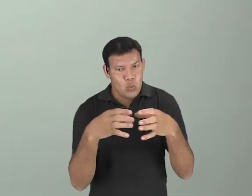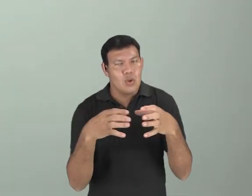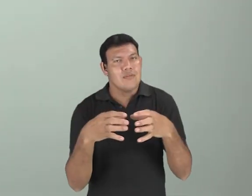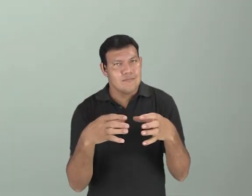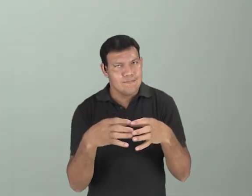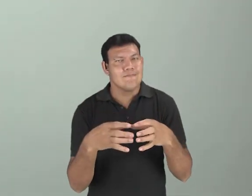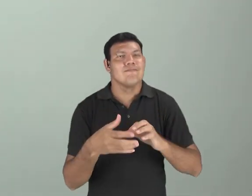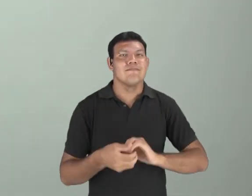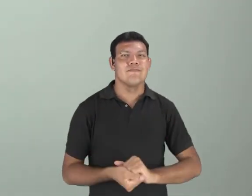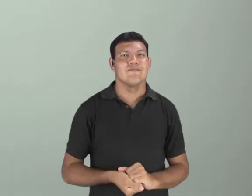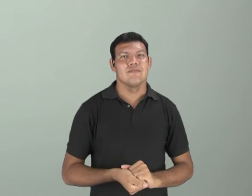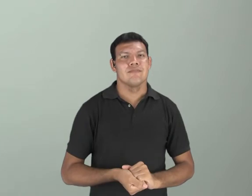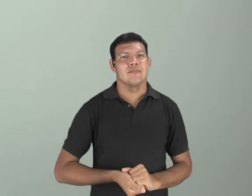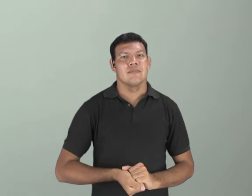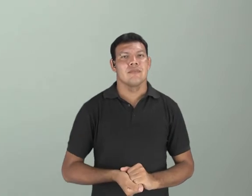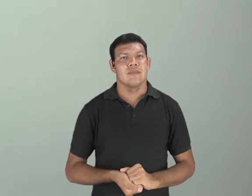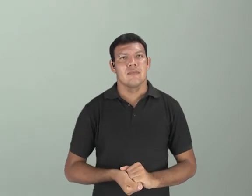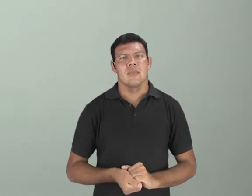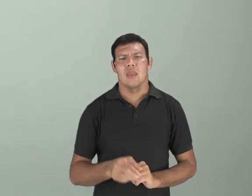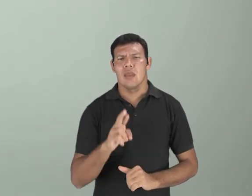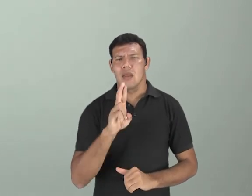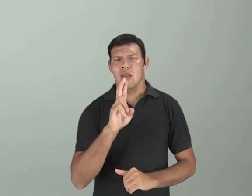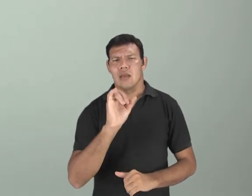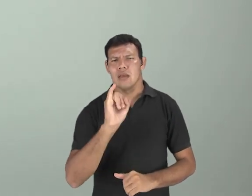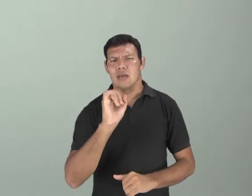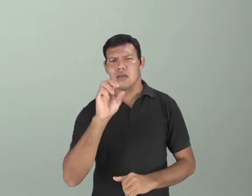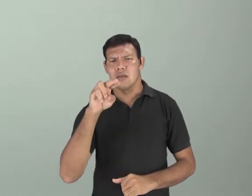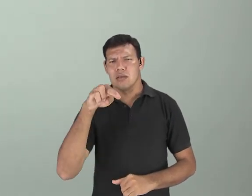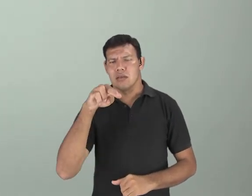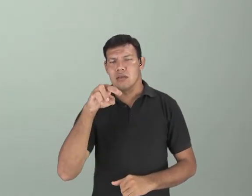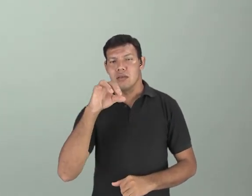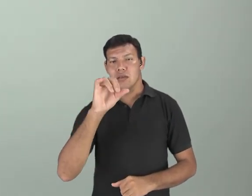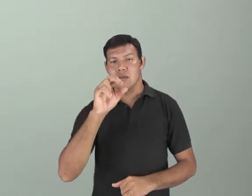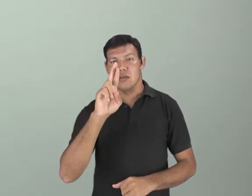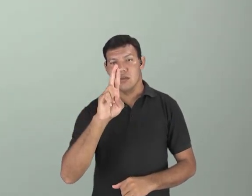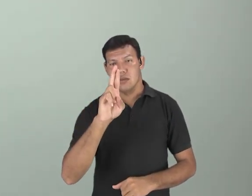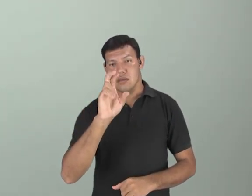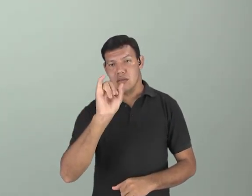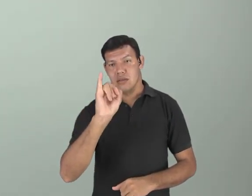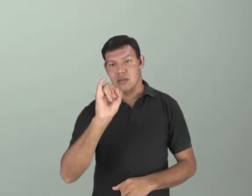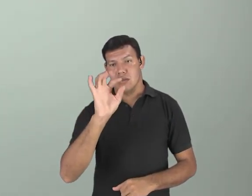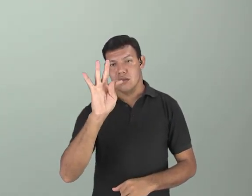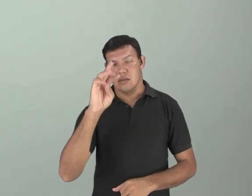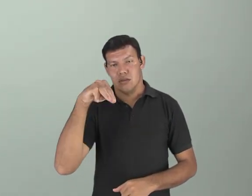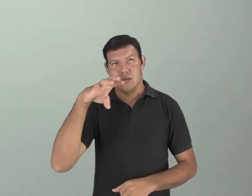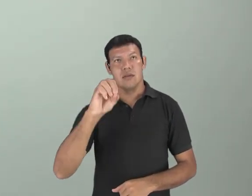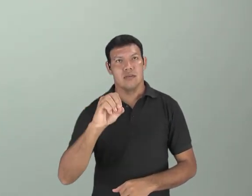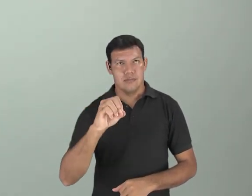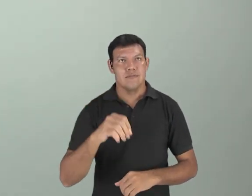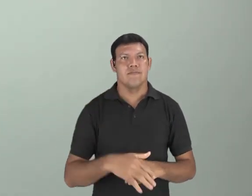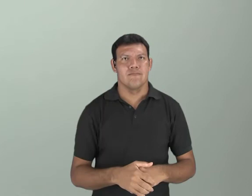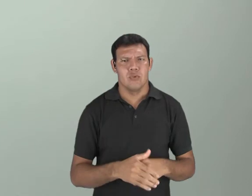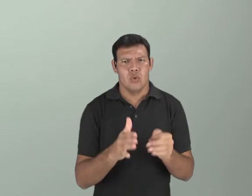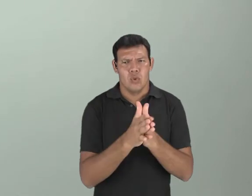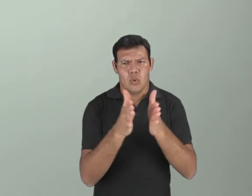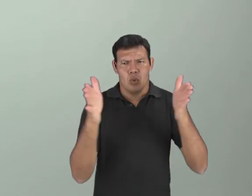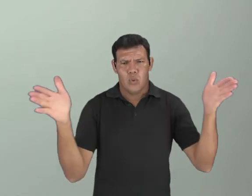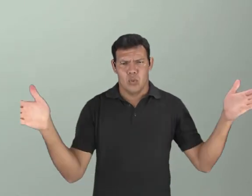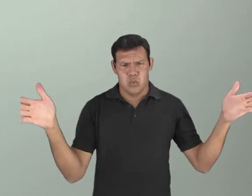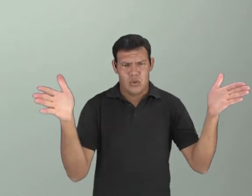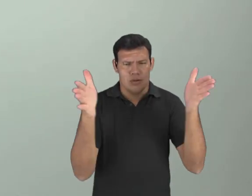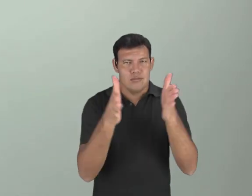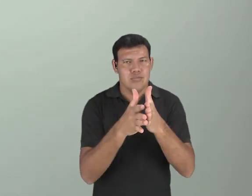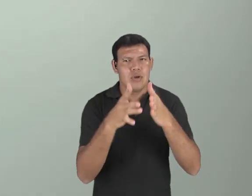agrupamento de sons. E o ritmo, que eu falei que é a duração do longo e curto, é justamente o